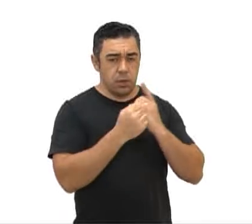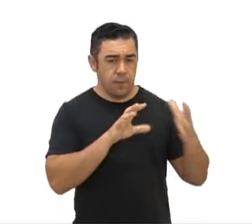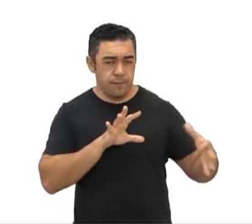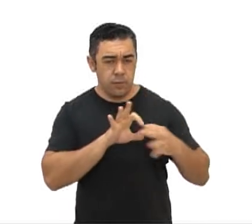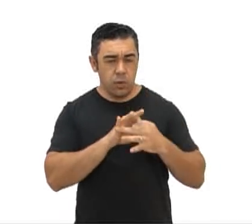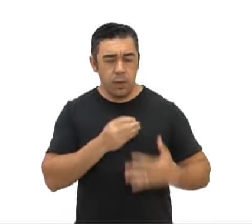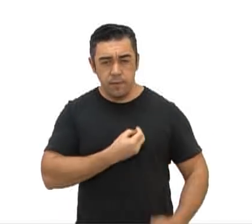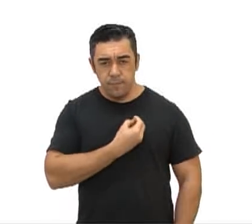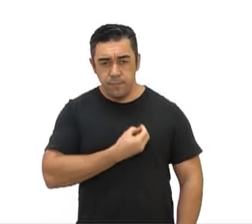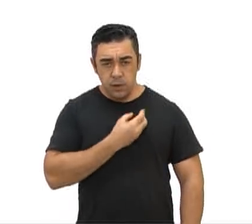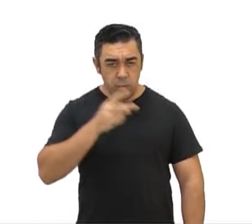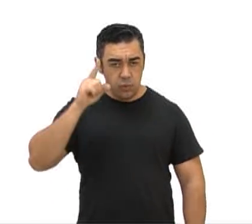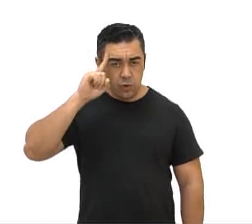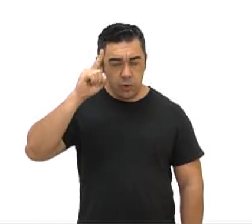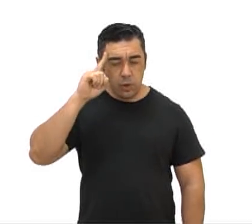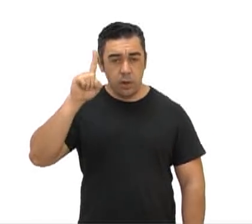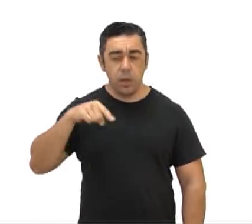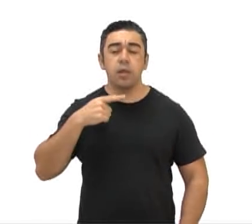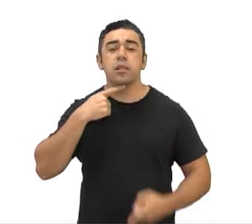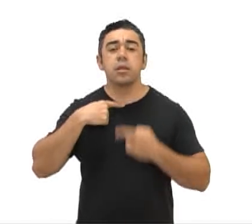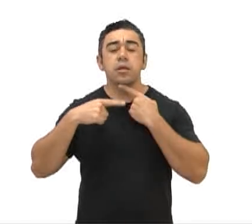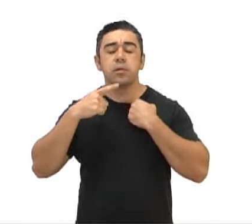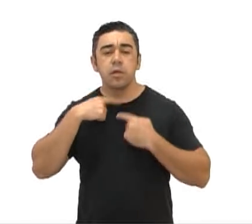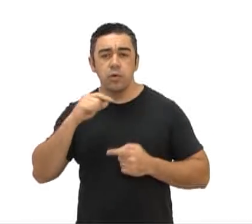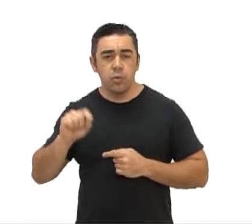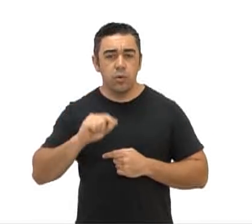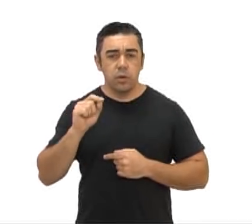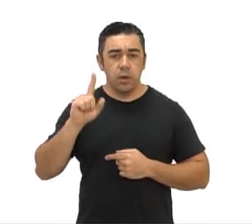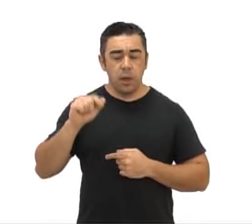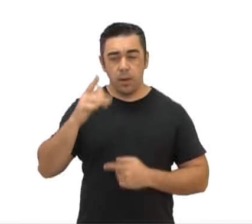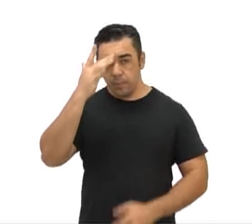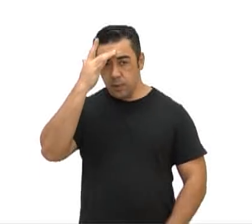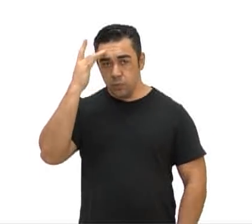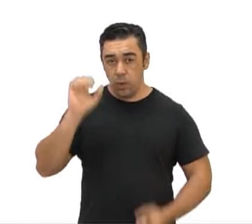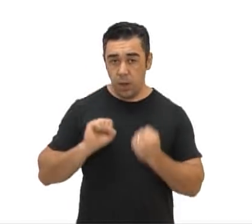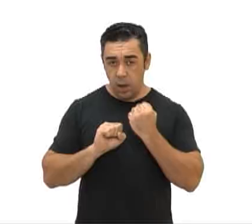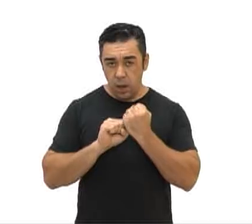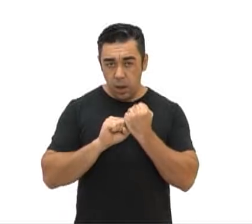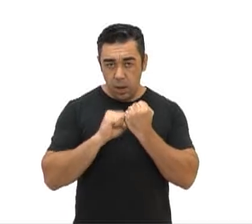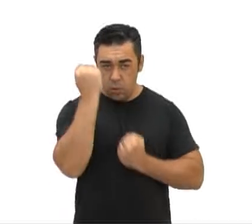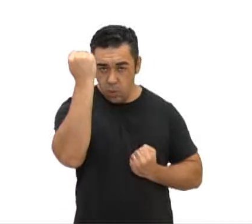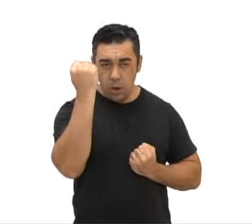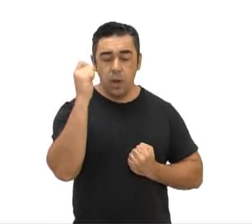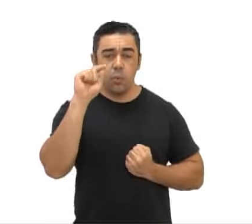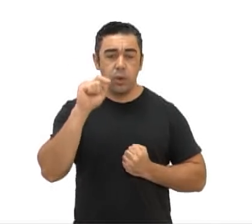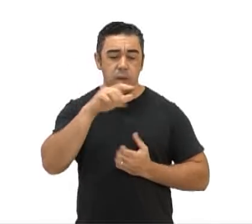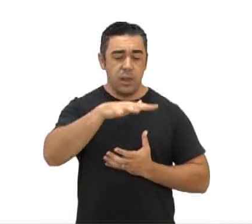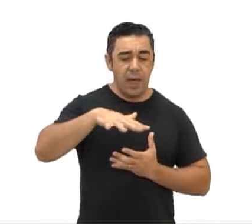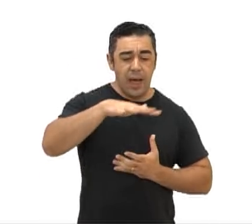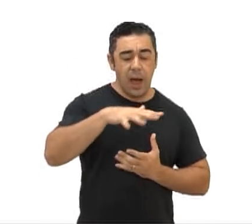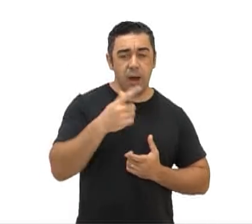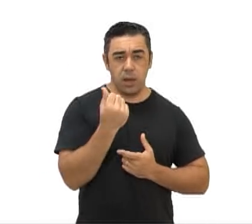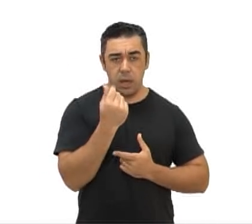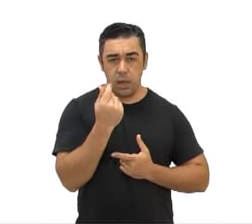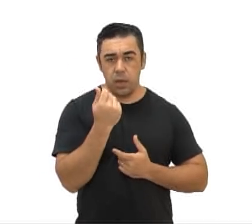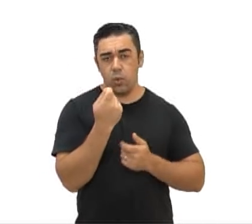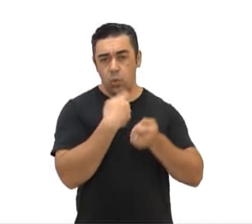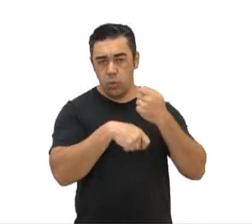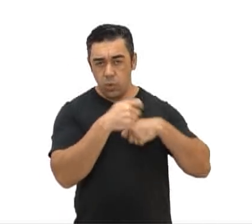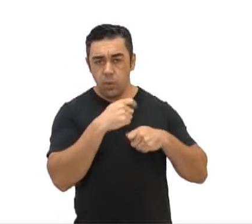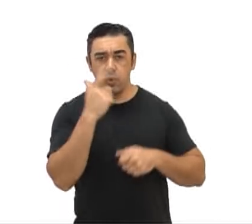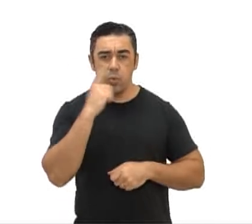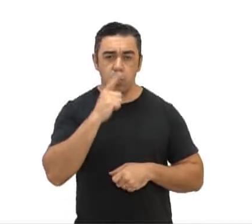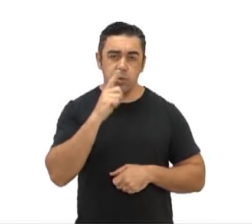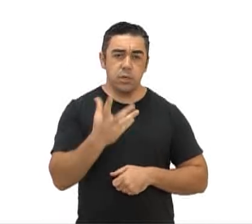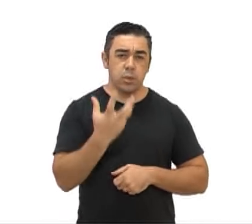cotidiana. É o desejo de autorrealização do herói no âmbito socioeconômico, através da conquista